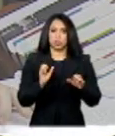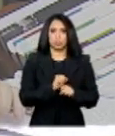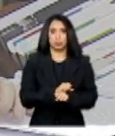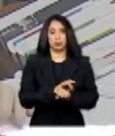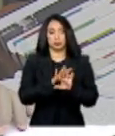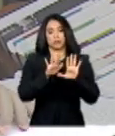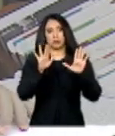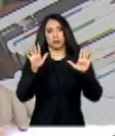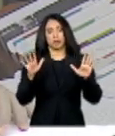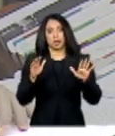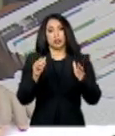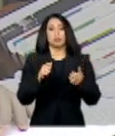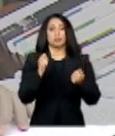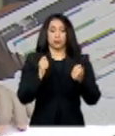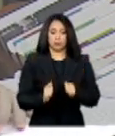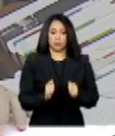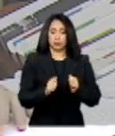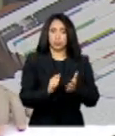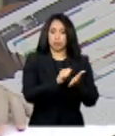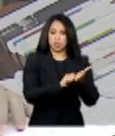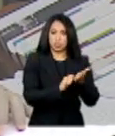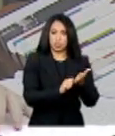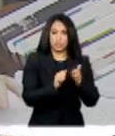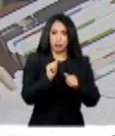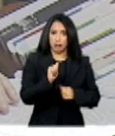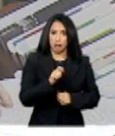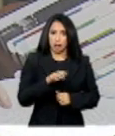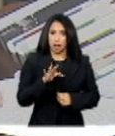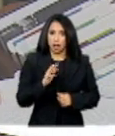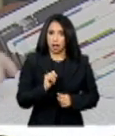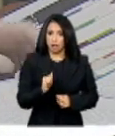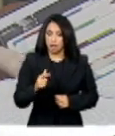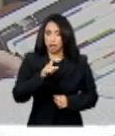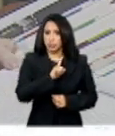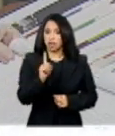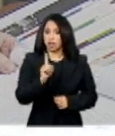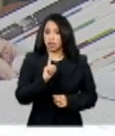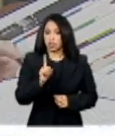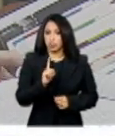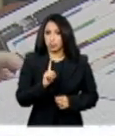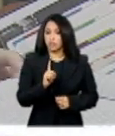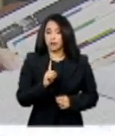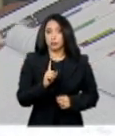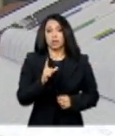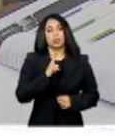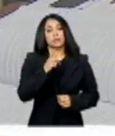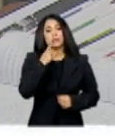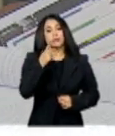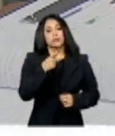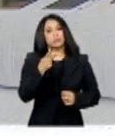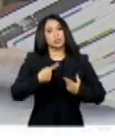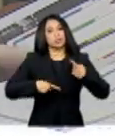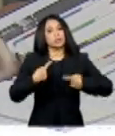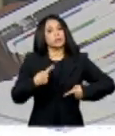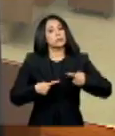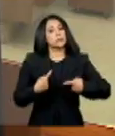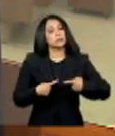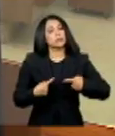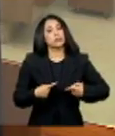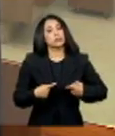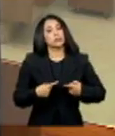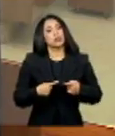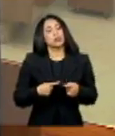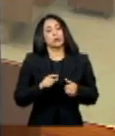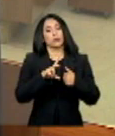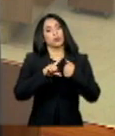figurar em ata é que nós não estamos liberando o artigo 2º pela deferência